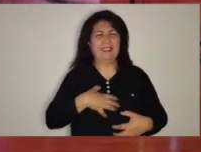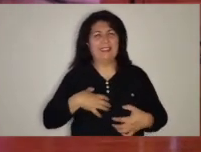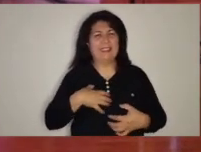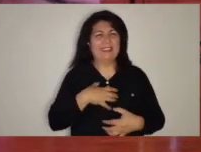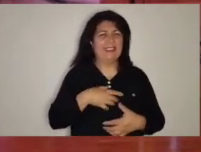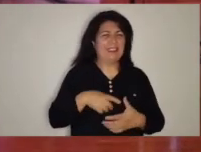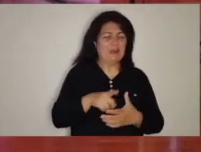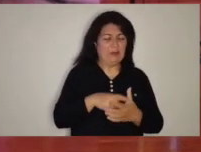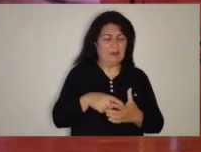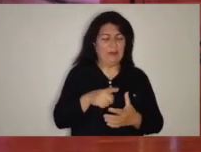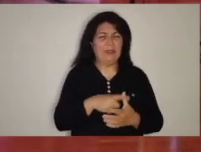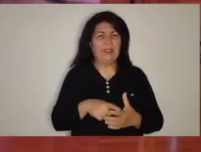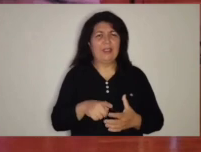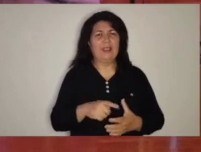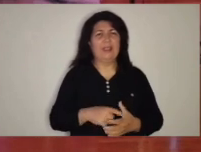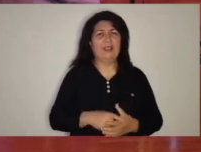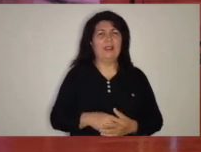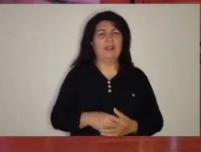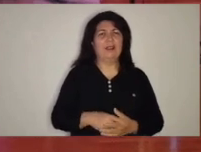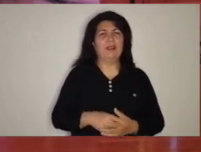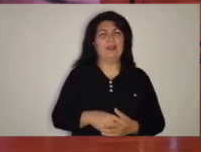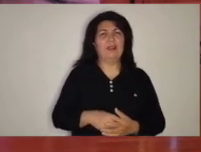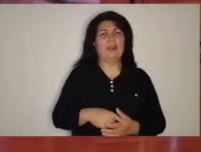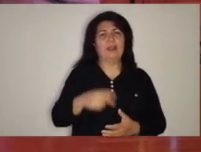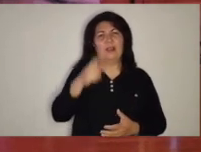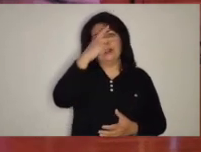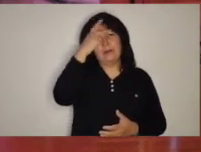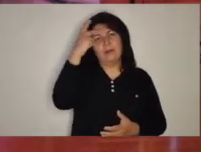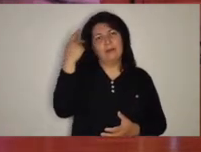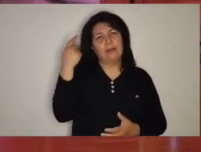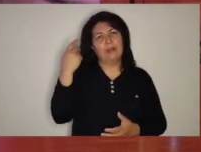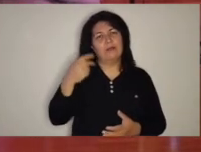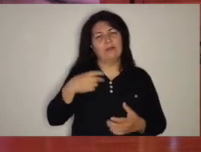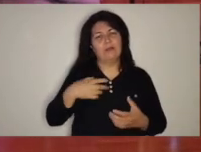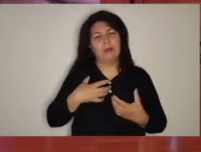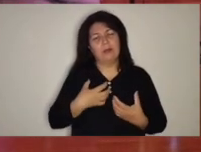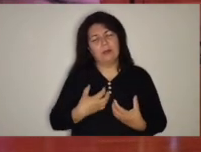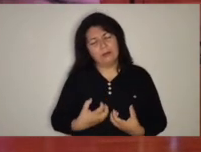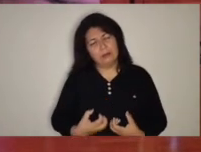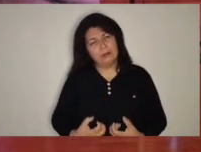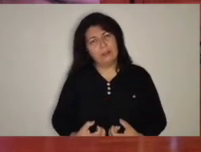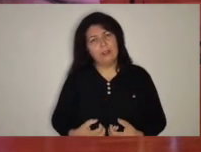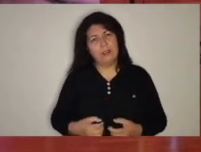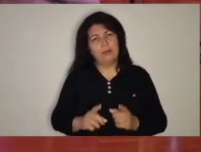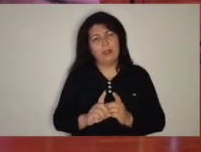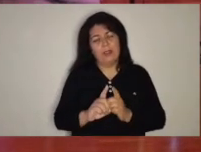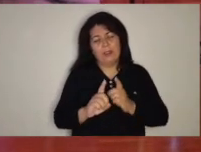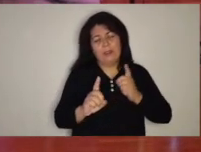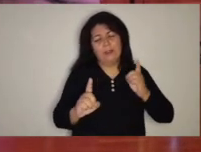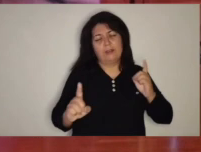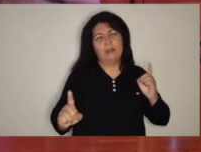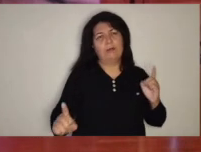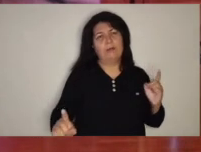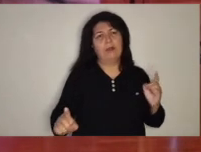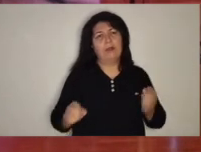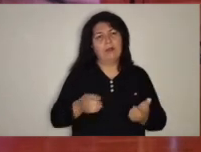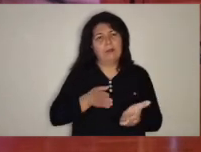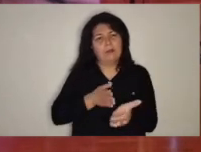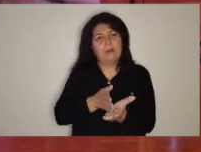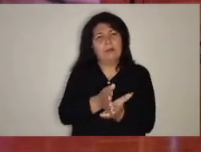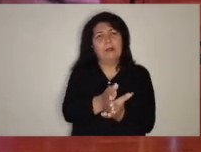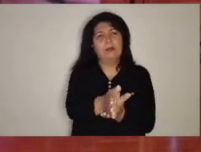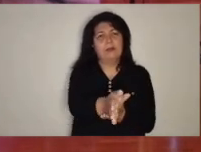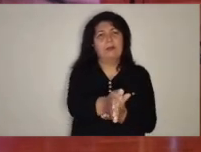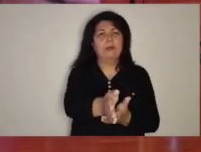ou problemas, a pessoa desanima do caminho do Senhor, porque nem sempre é